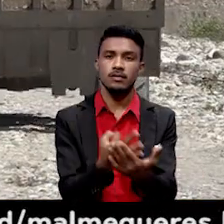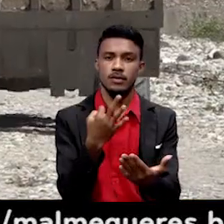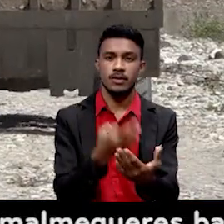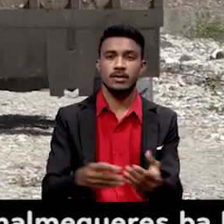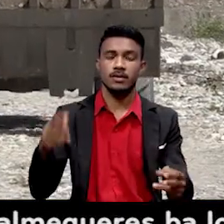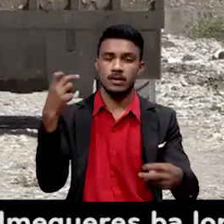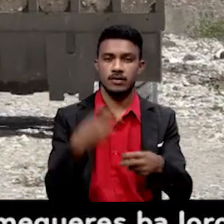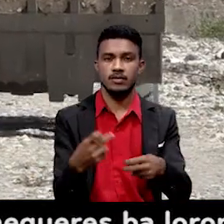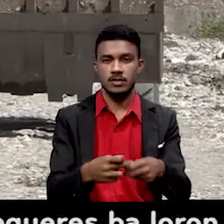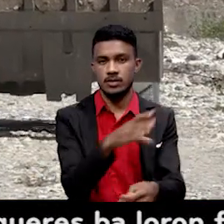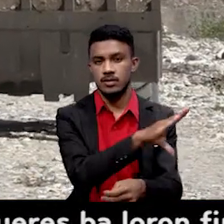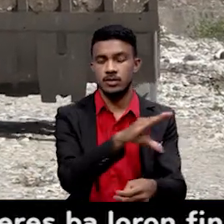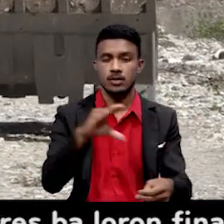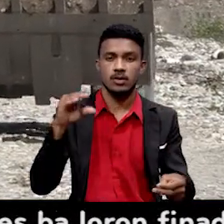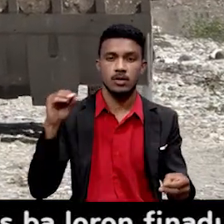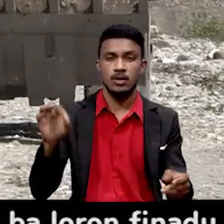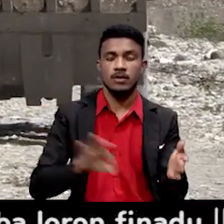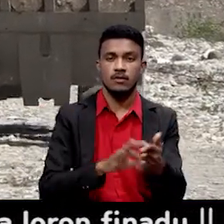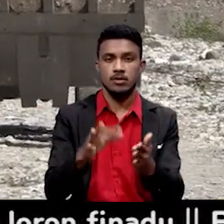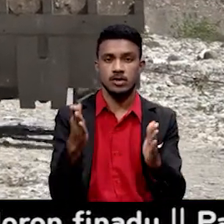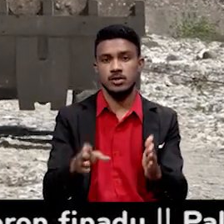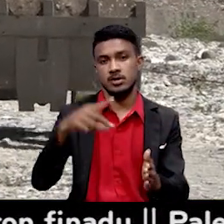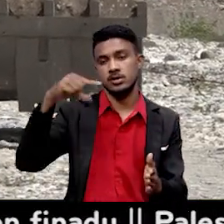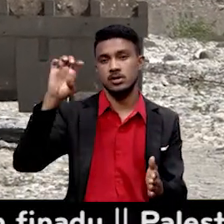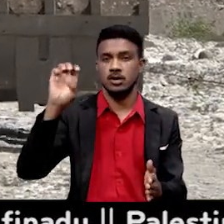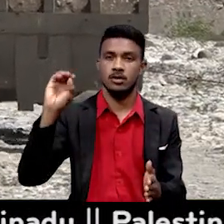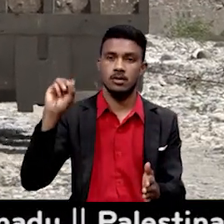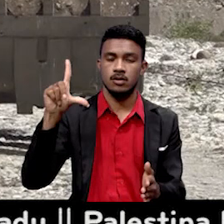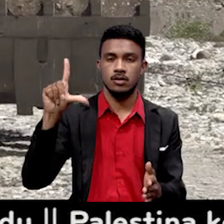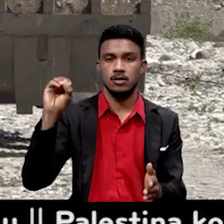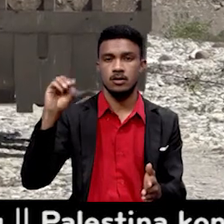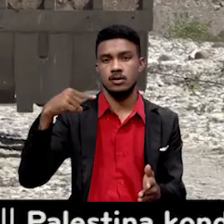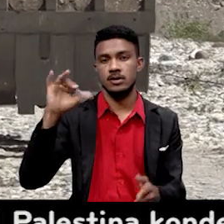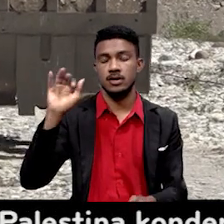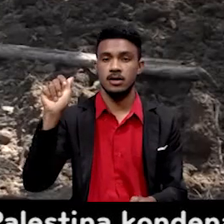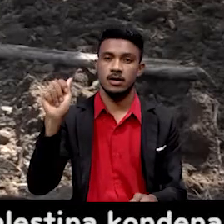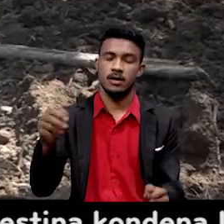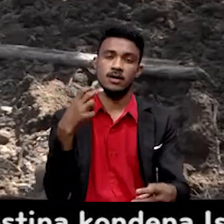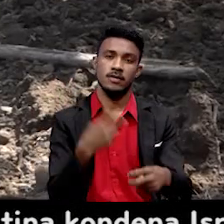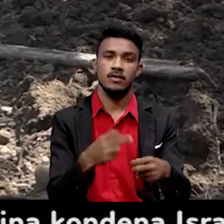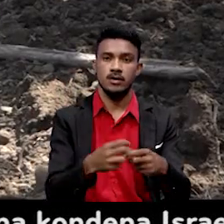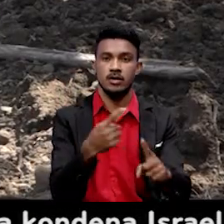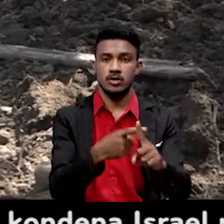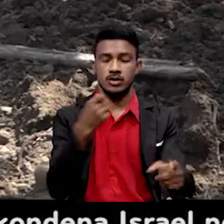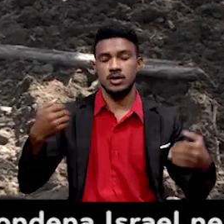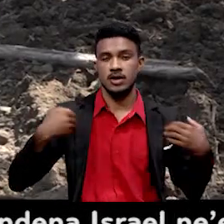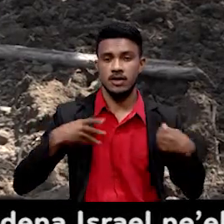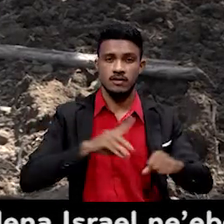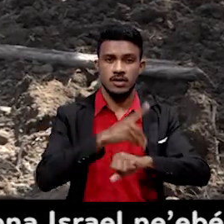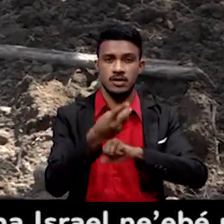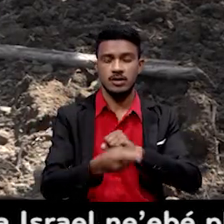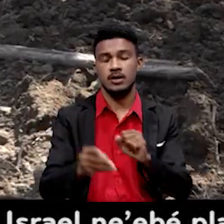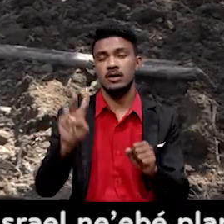nomos integridade e a formação zelosiané. Medida selo que responde mostra consequência russe acontecimento Well